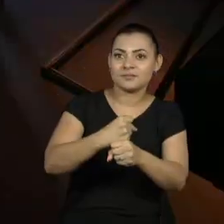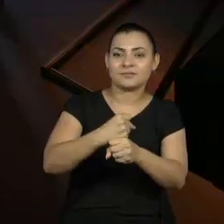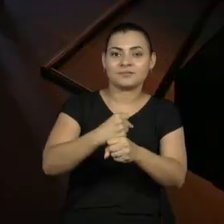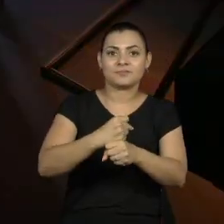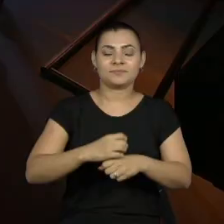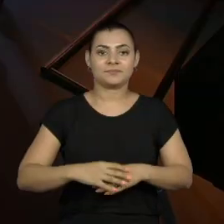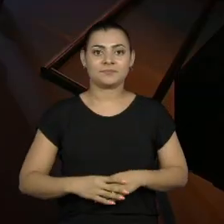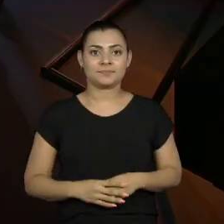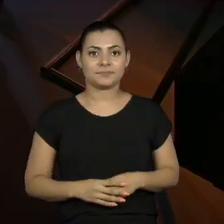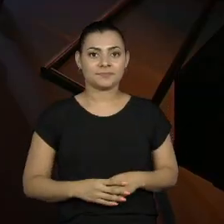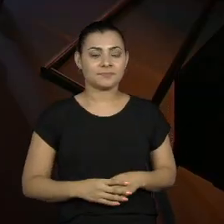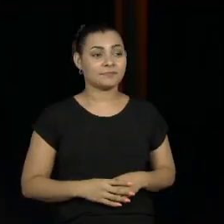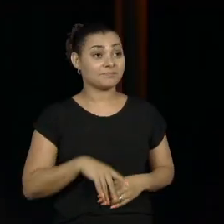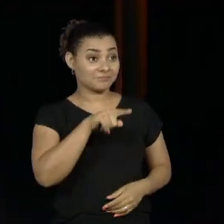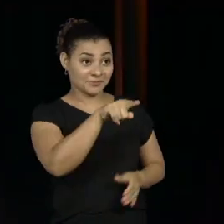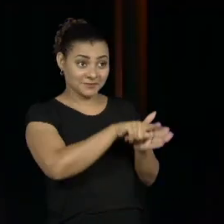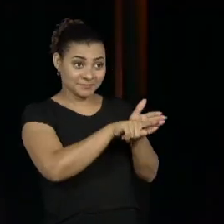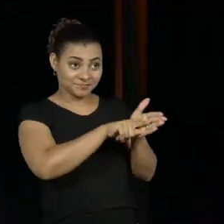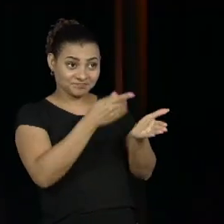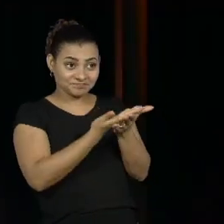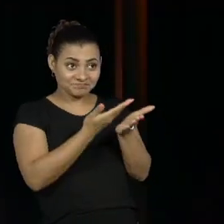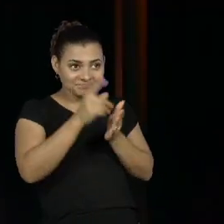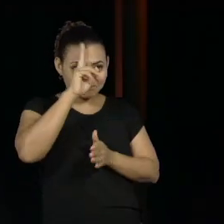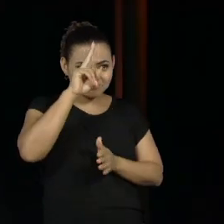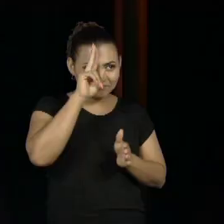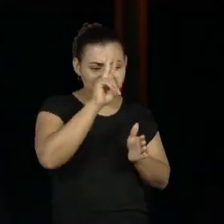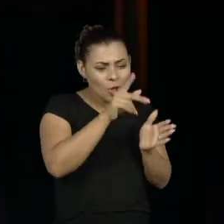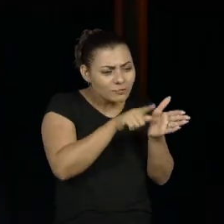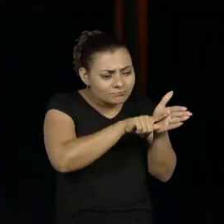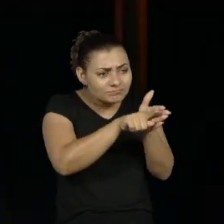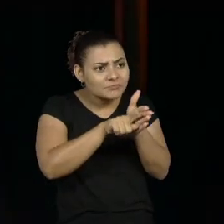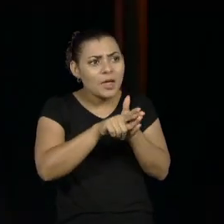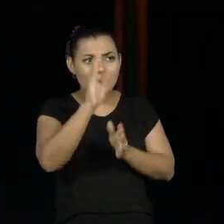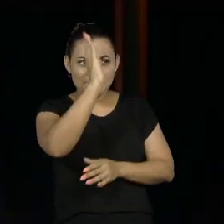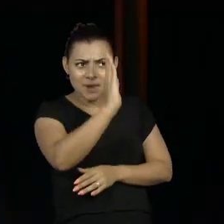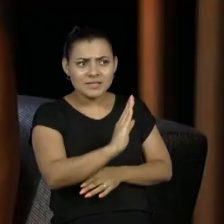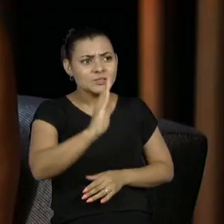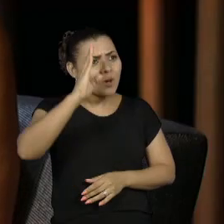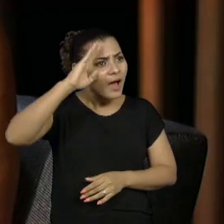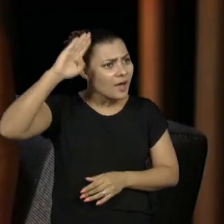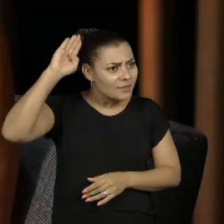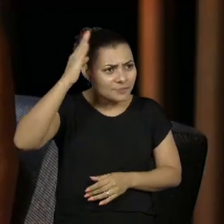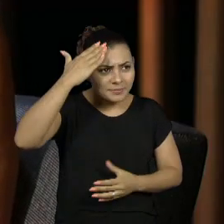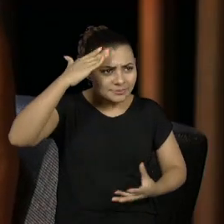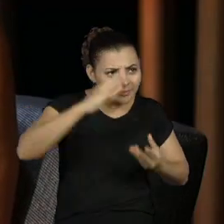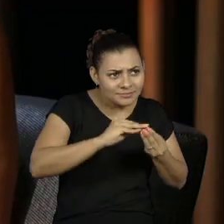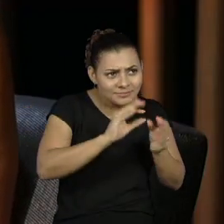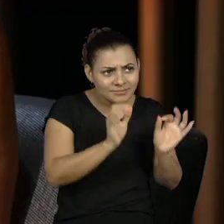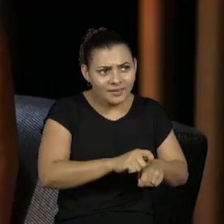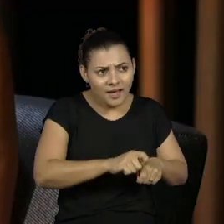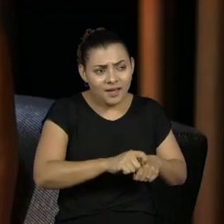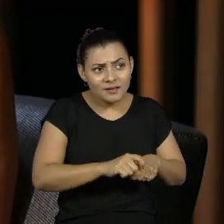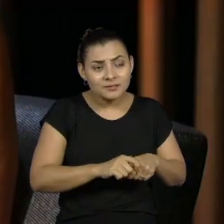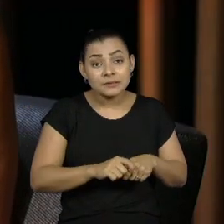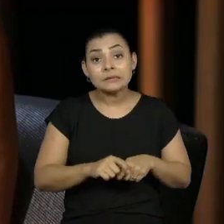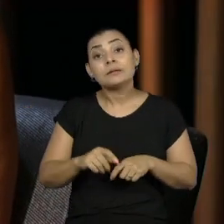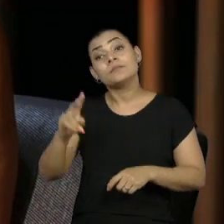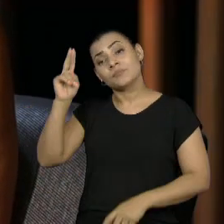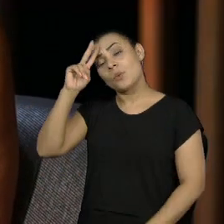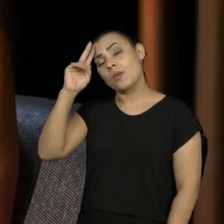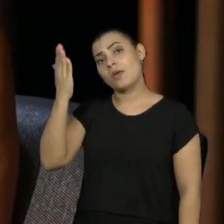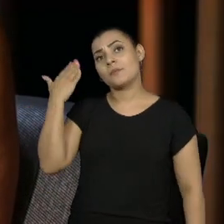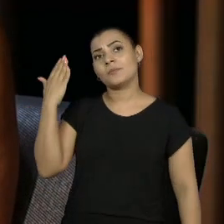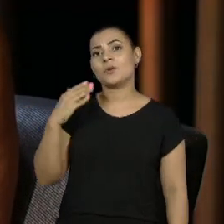o historiador a e o Brasil entende os acadêmicos Eu lembro que ainda